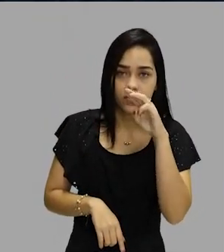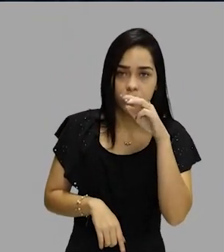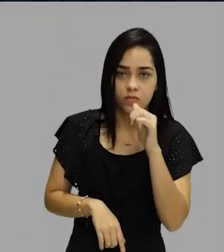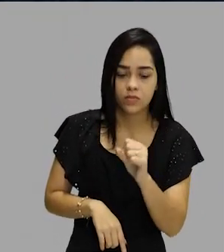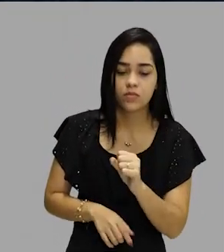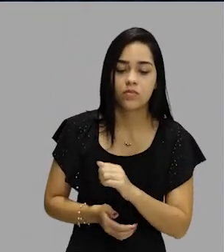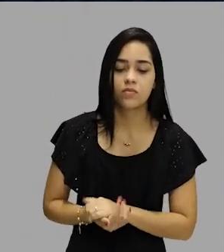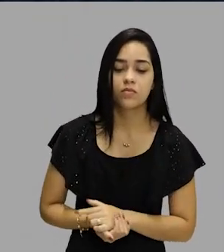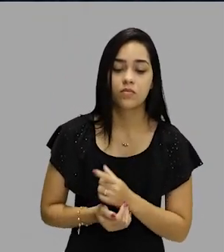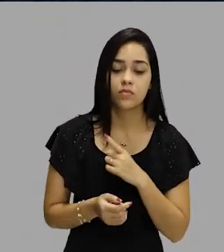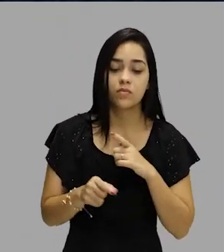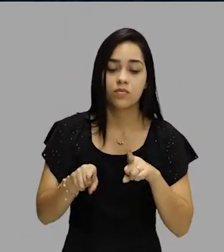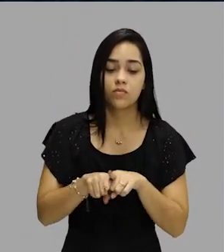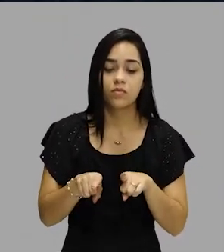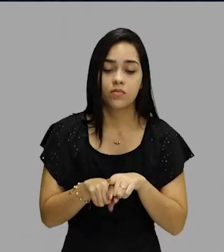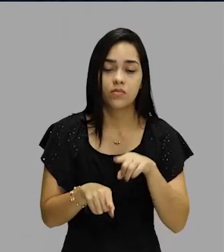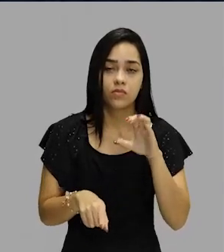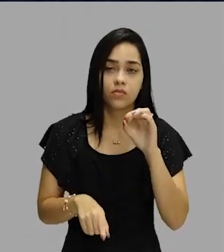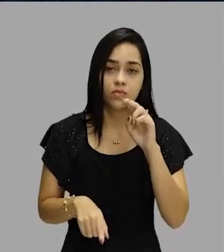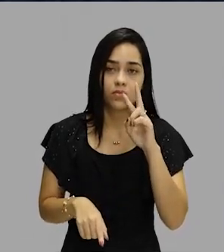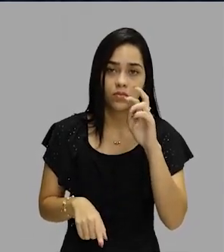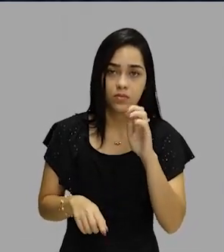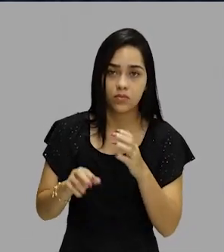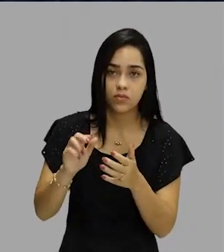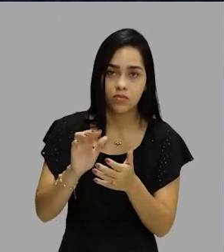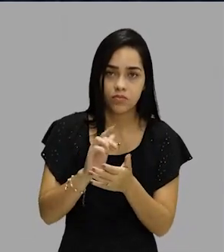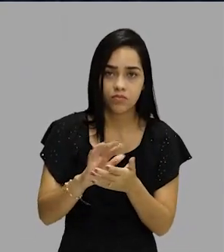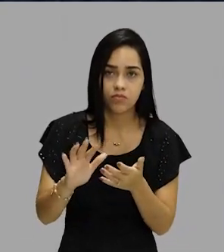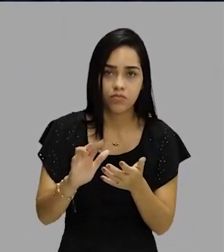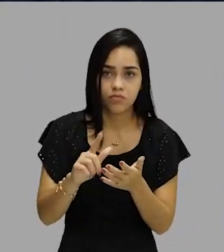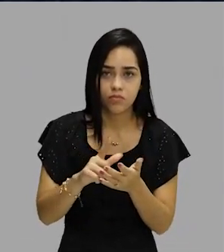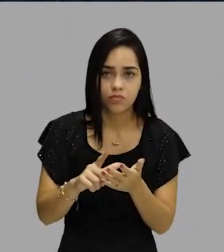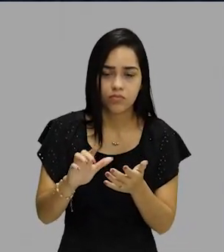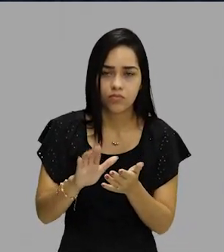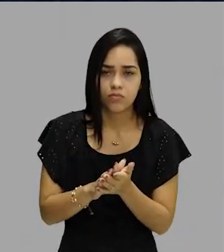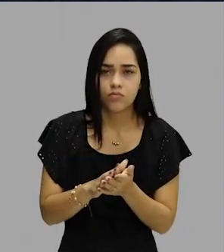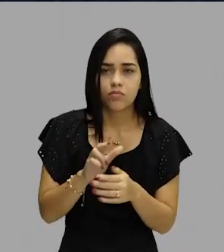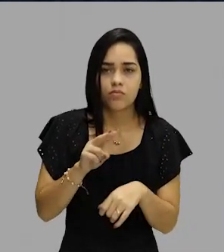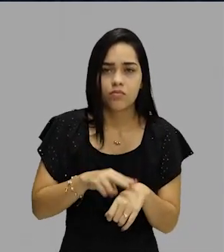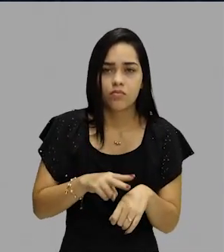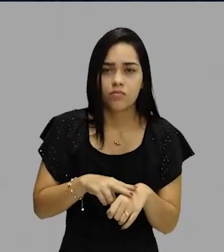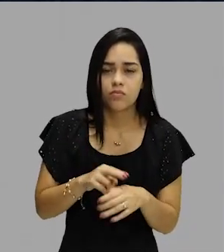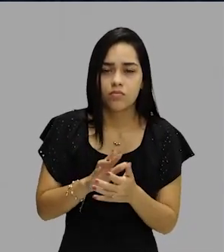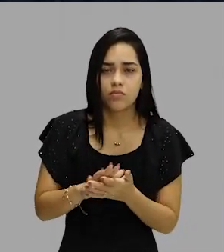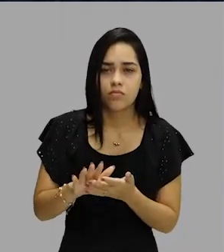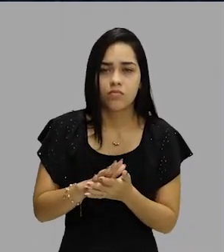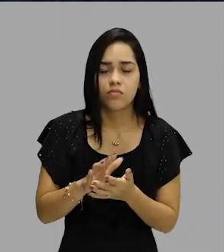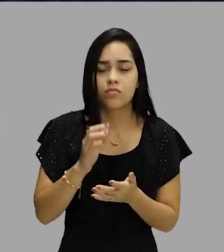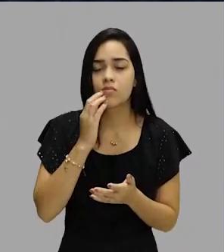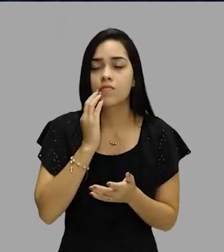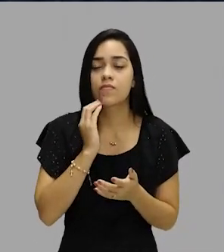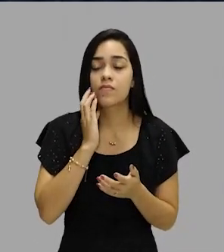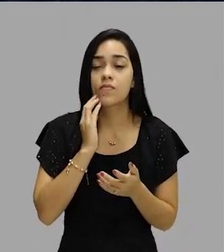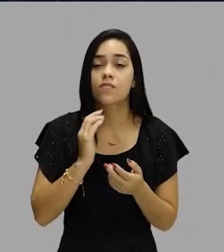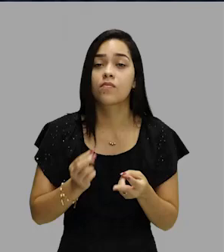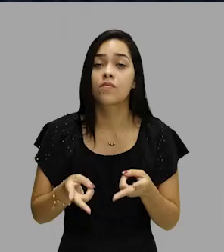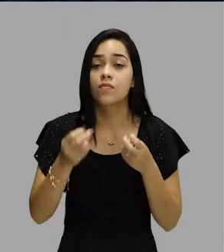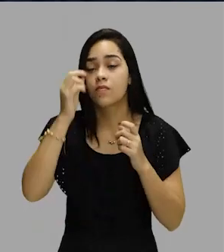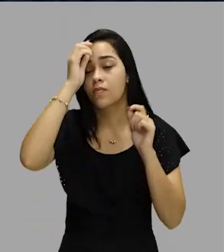K. Nós temos aqui a couve crua, com 275 microgramas. Observa que